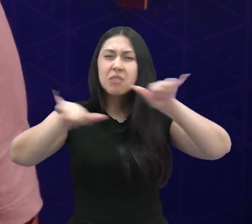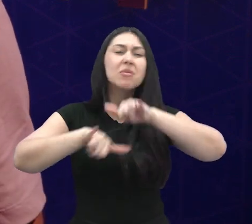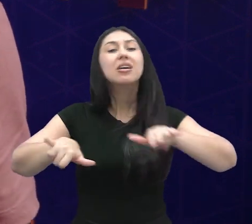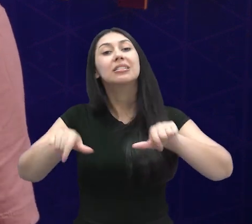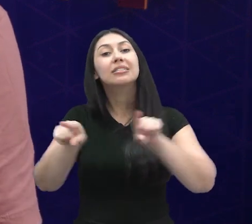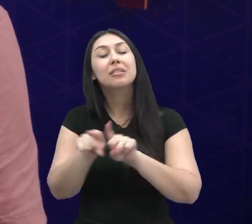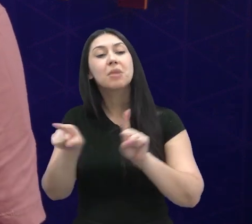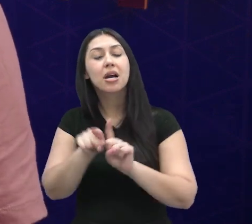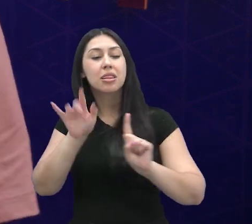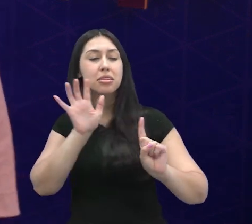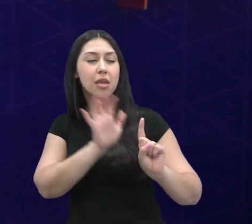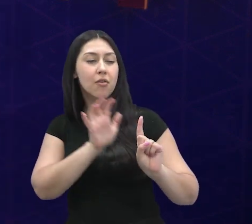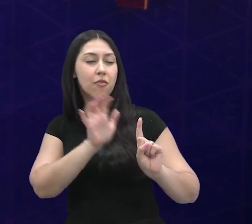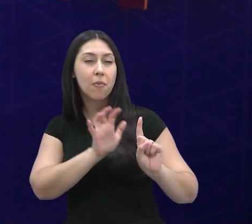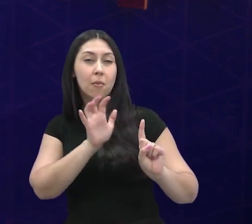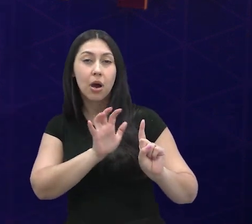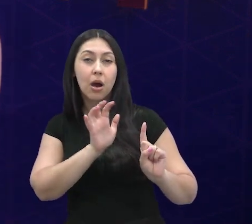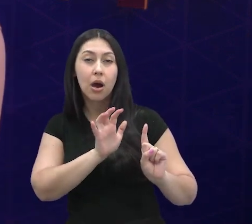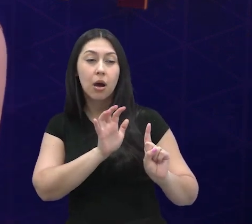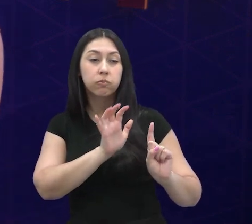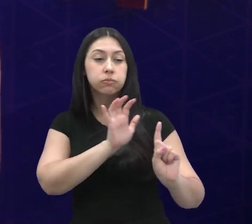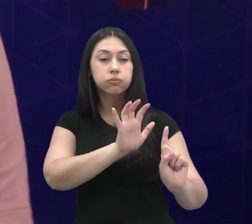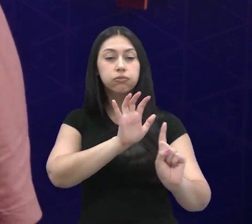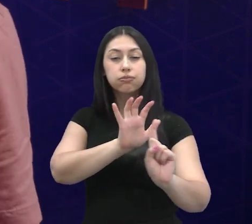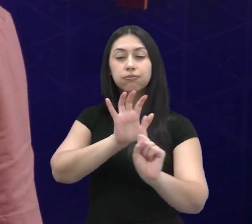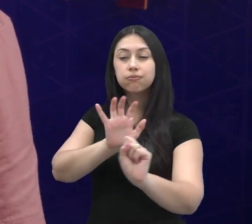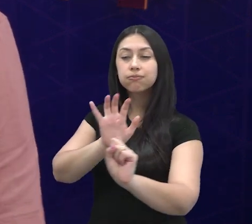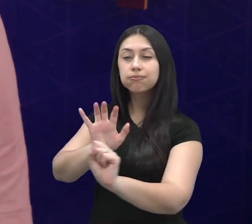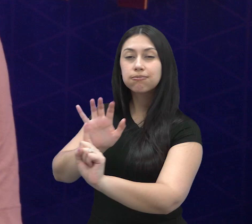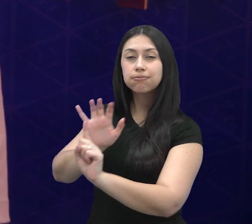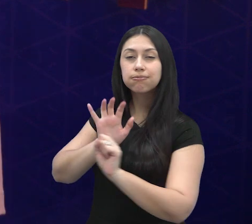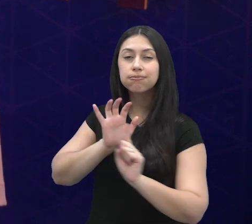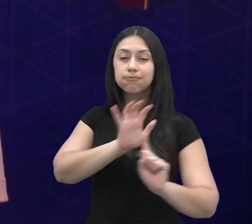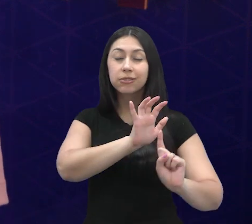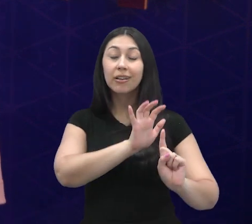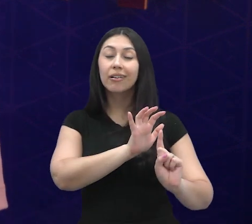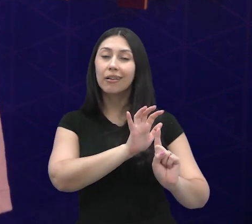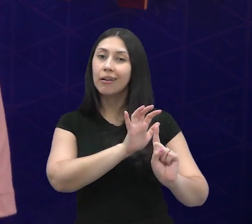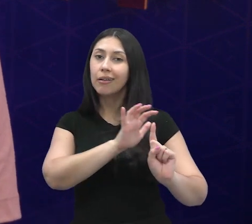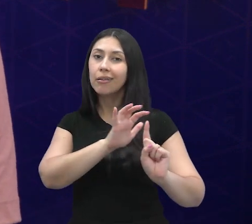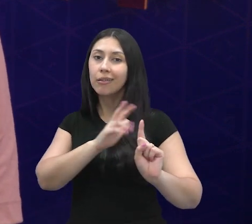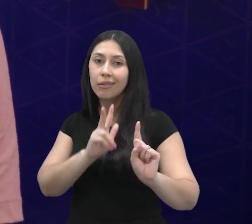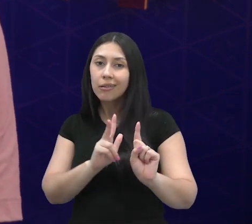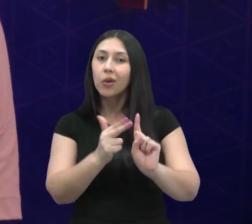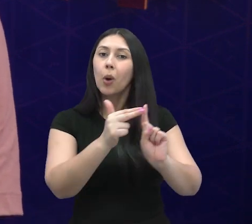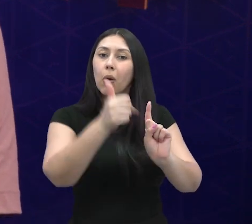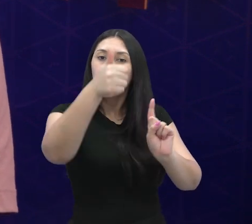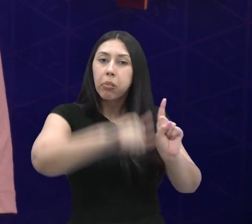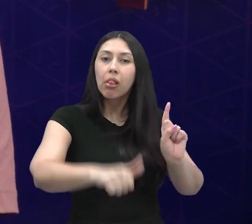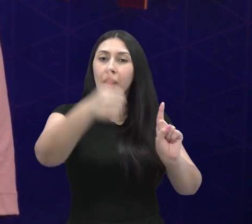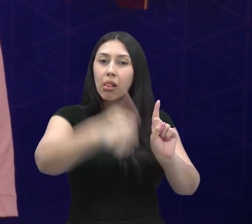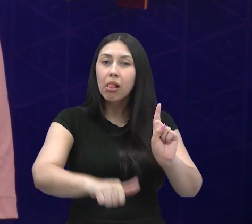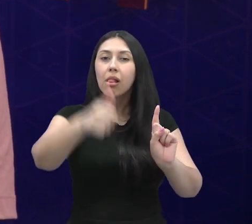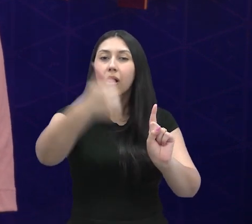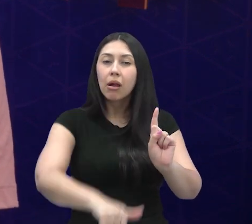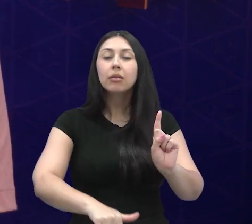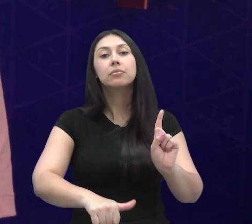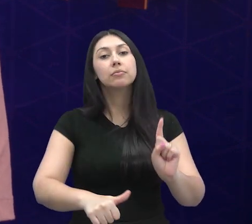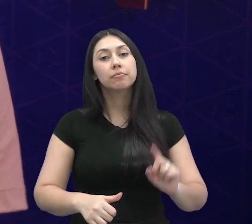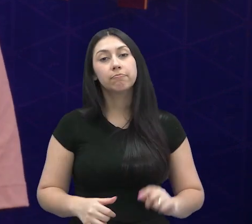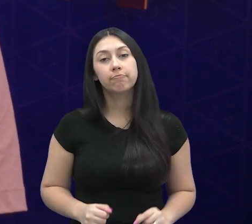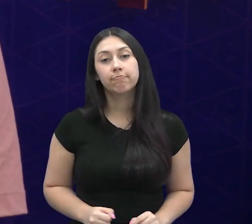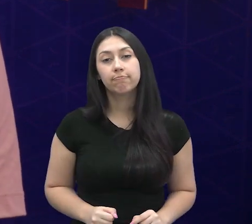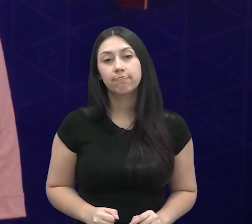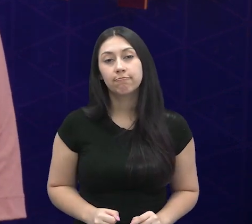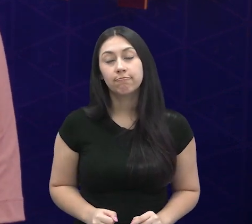provavelmente você está influenciando pessoas da sua casa, do seu convívio, que tenha esse comportamento também, né?